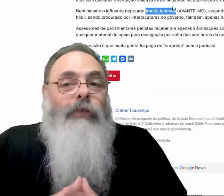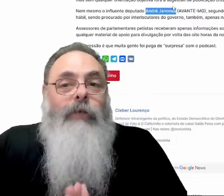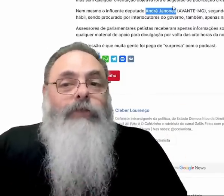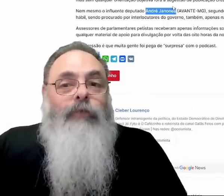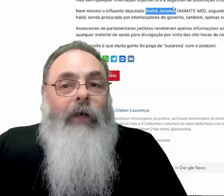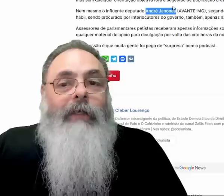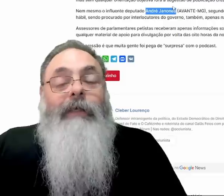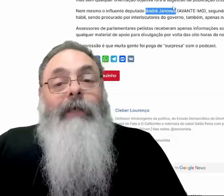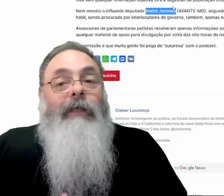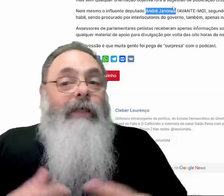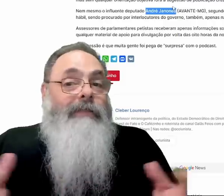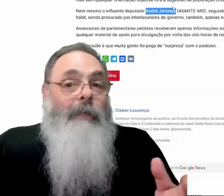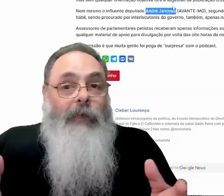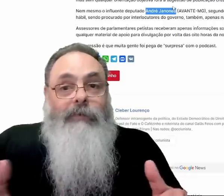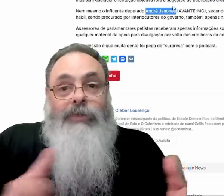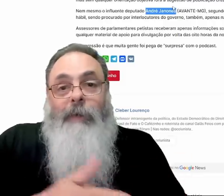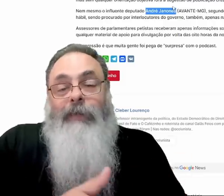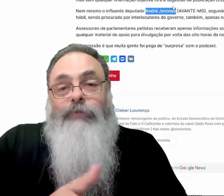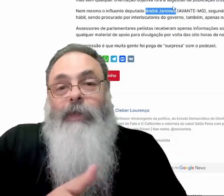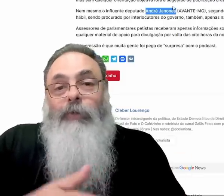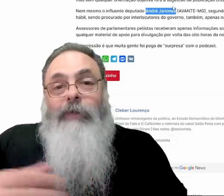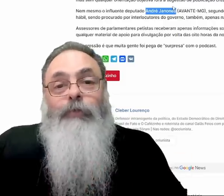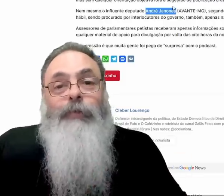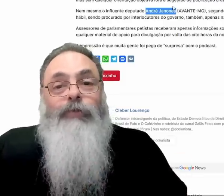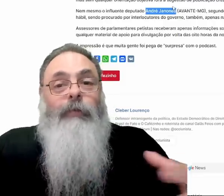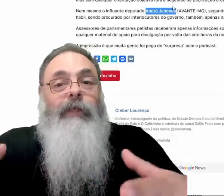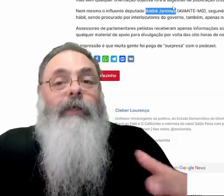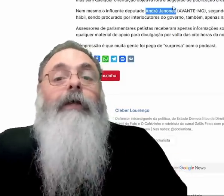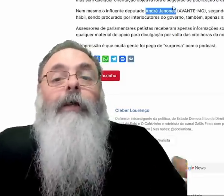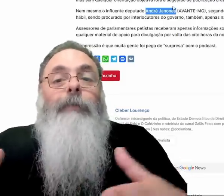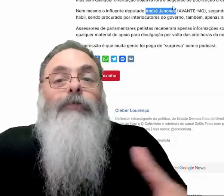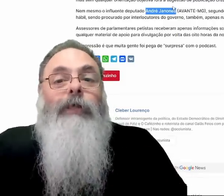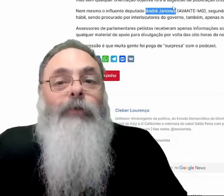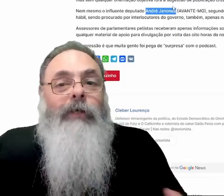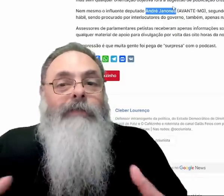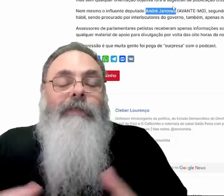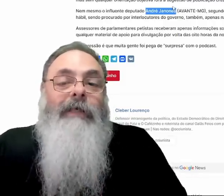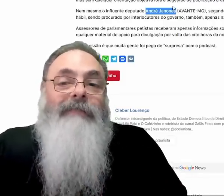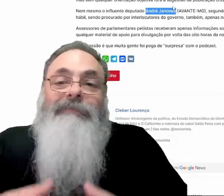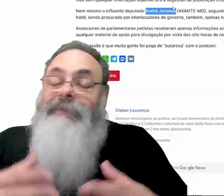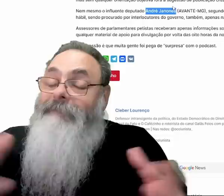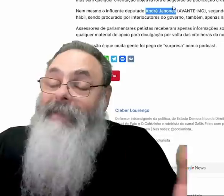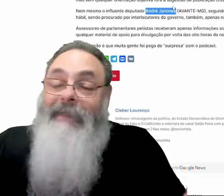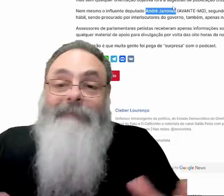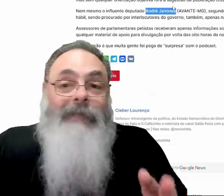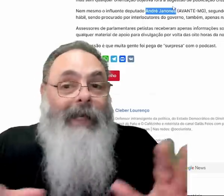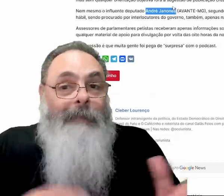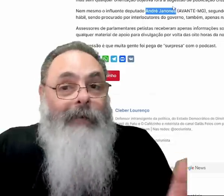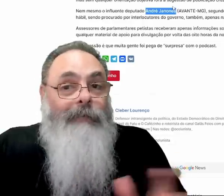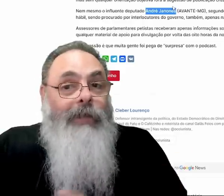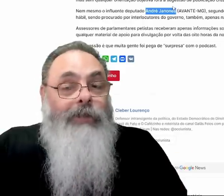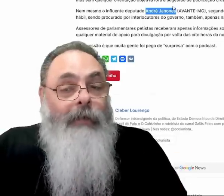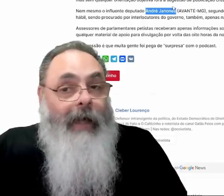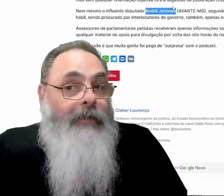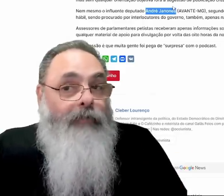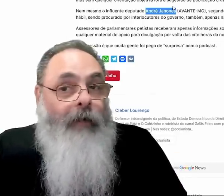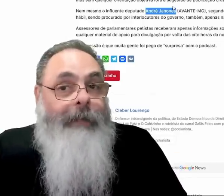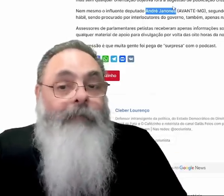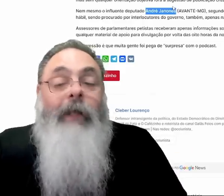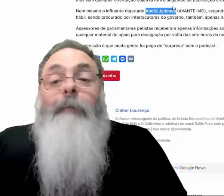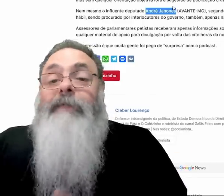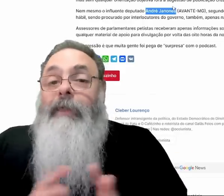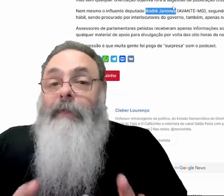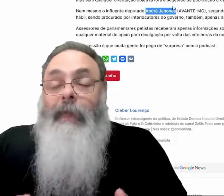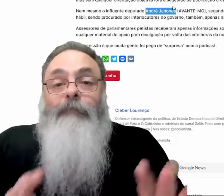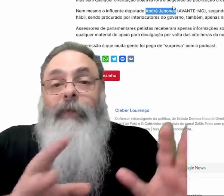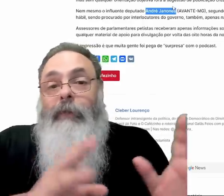chutar os anões fora e aí ele sabia o que se chamasse os Anões o pessoal ia pelo janones né enfim acabaram deixando o cara ali fora